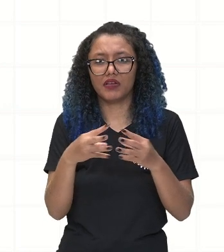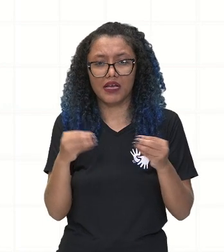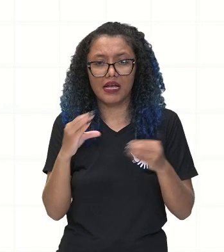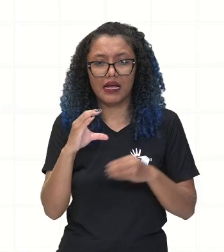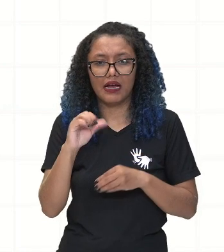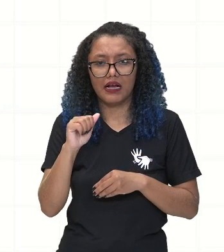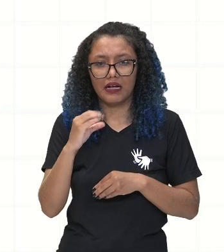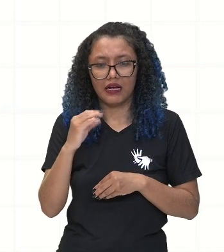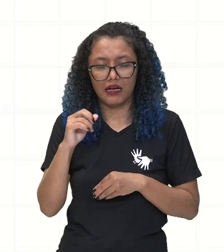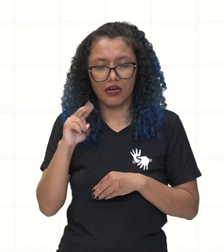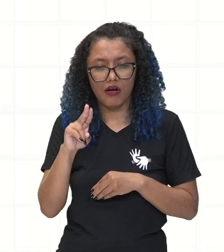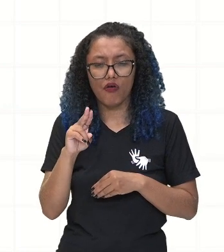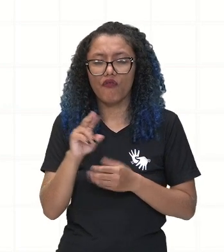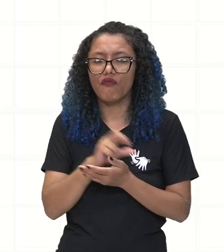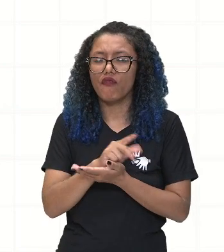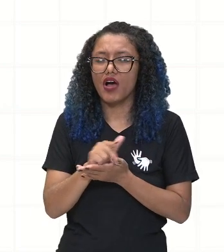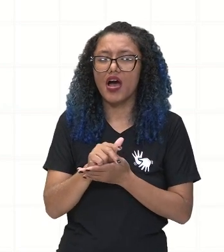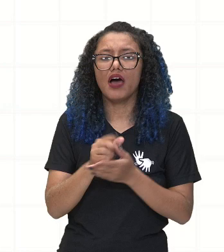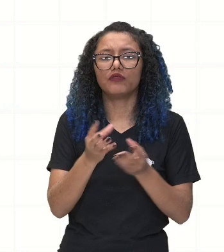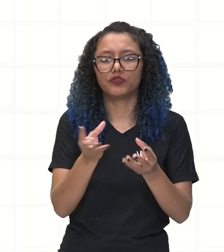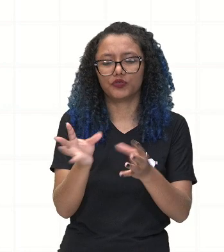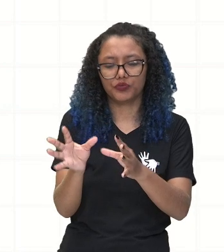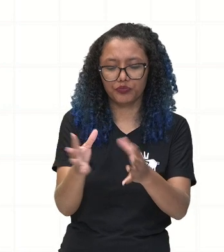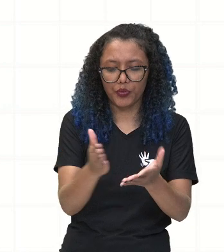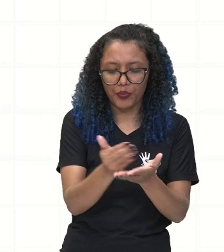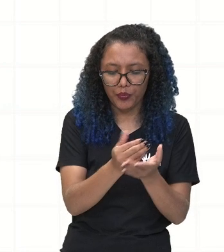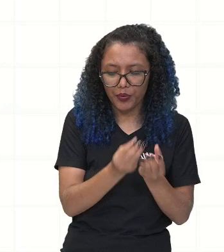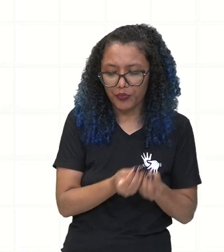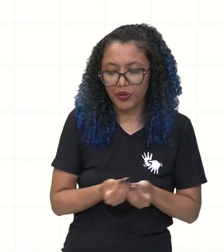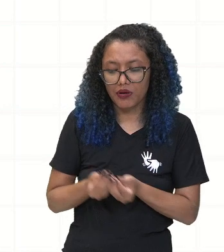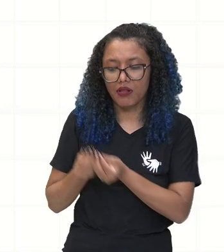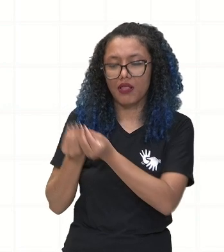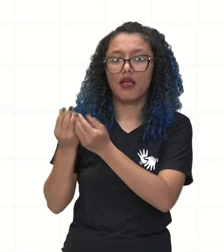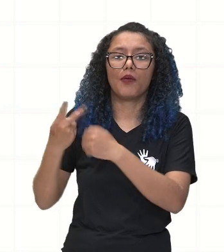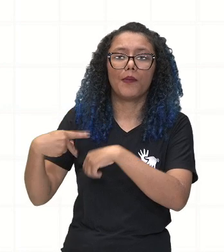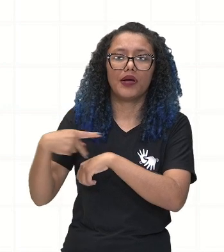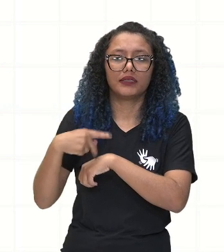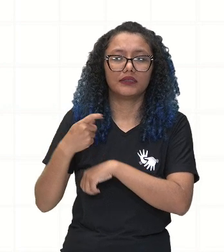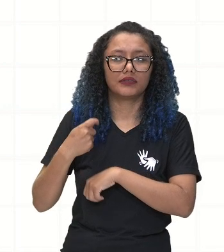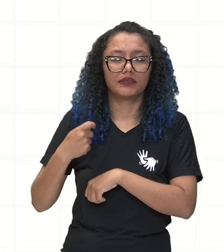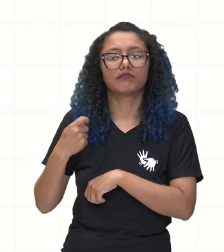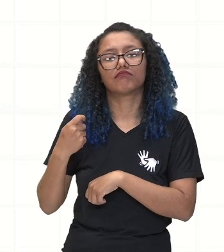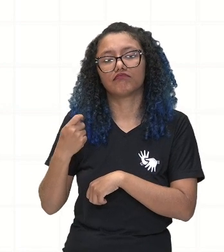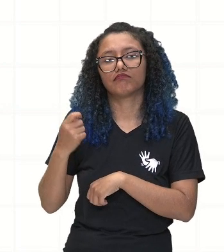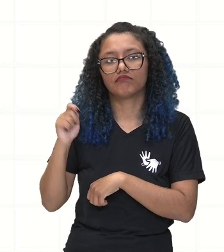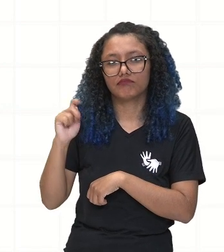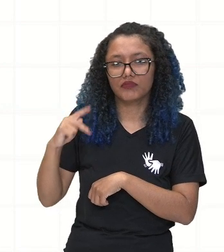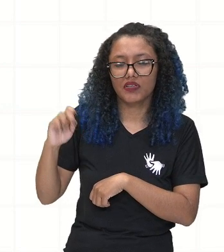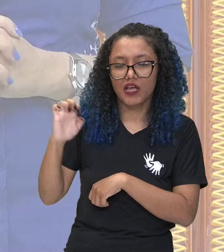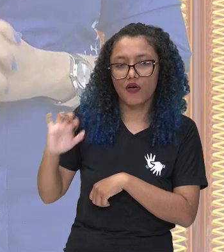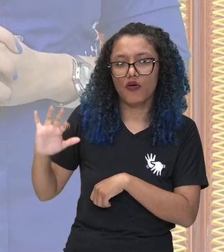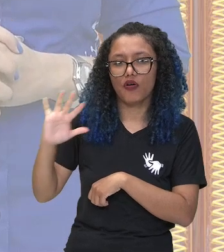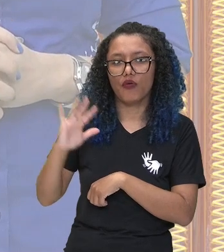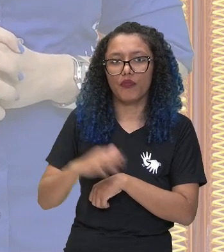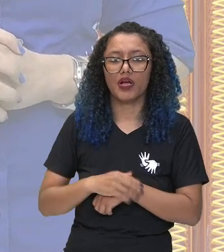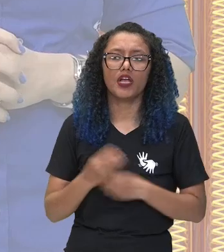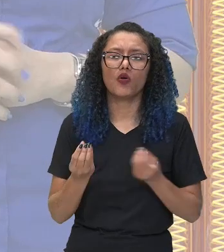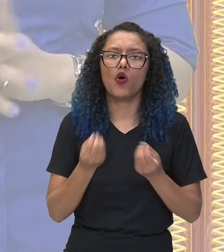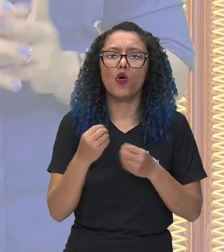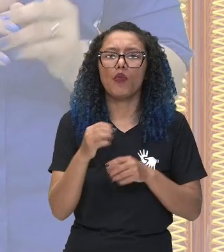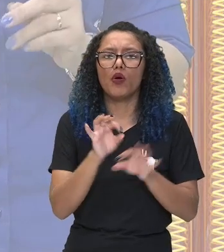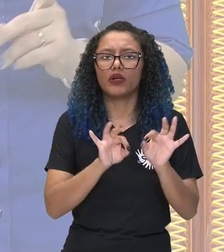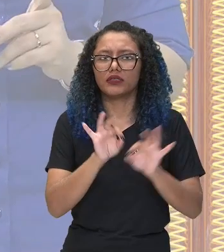a Europa, certo? Vamos observar como estava disposta a sociedade na América